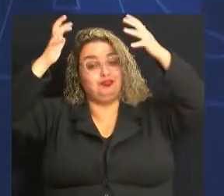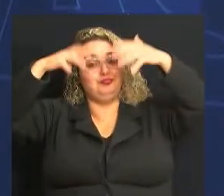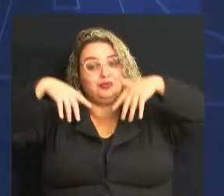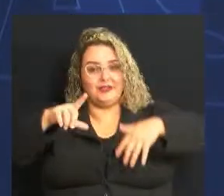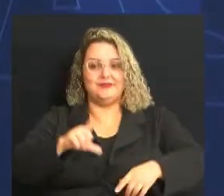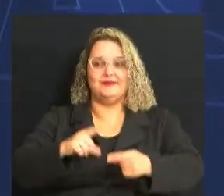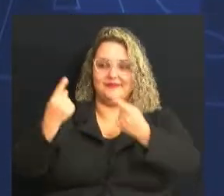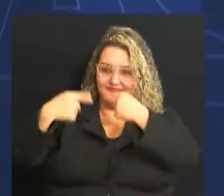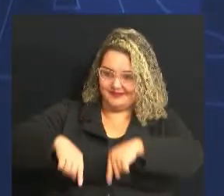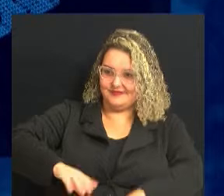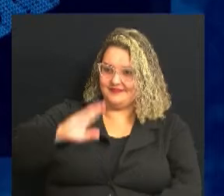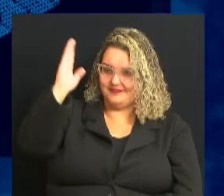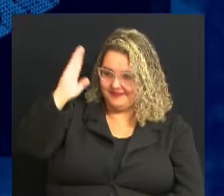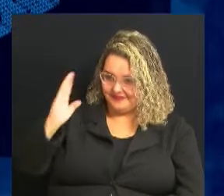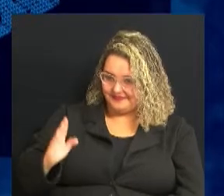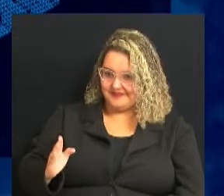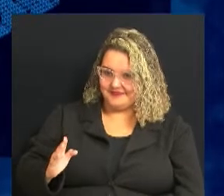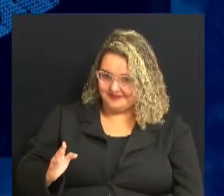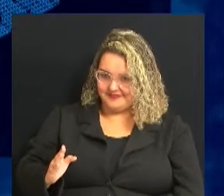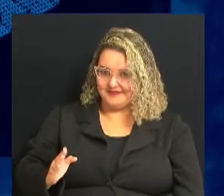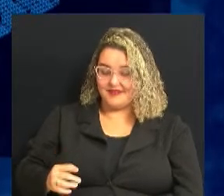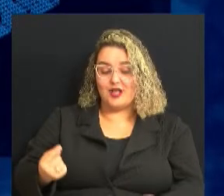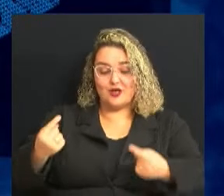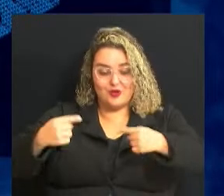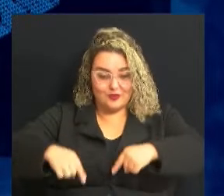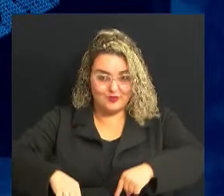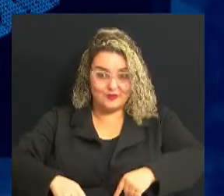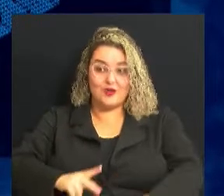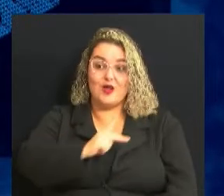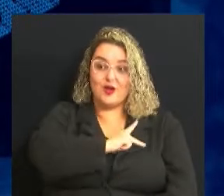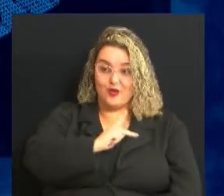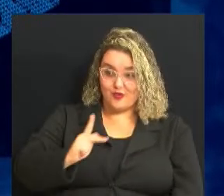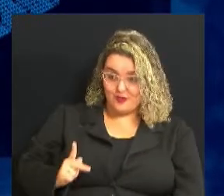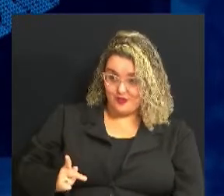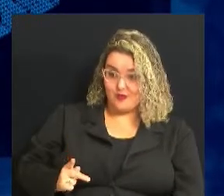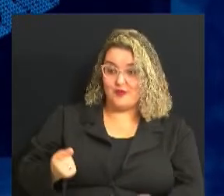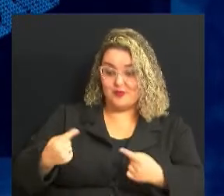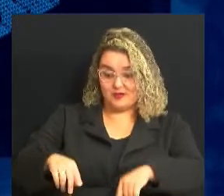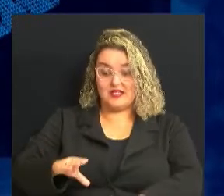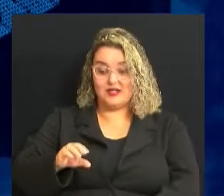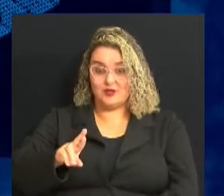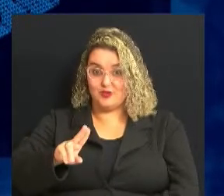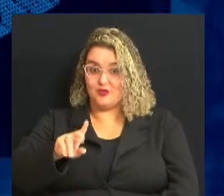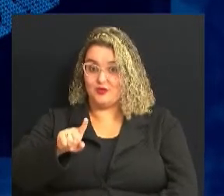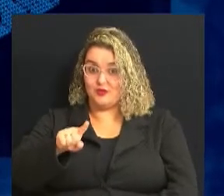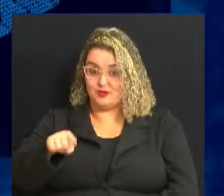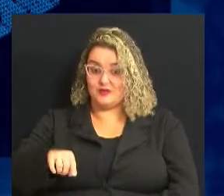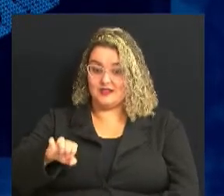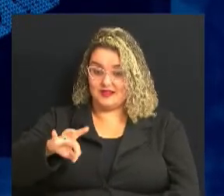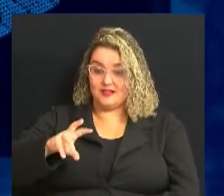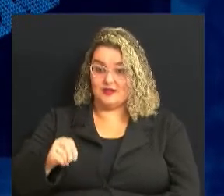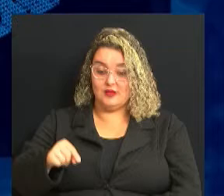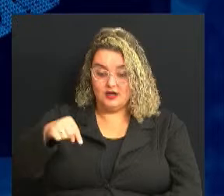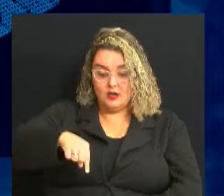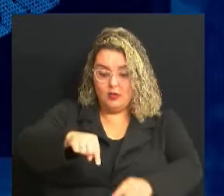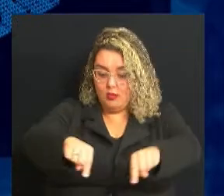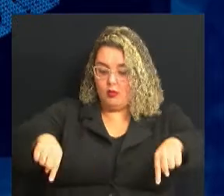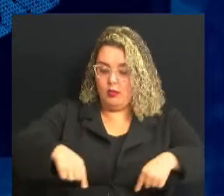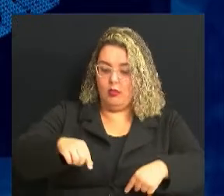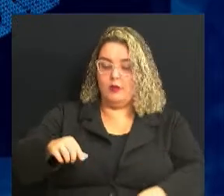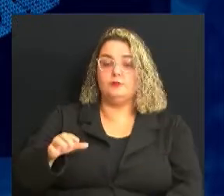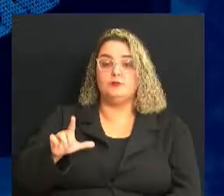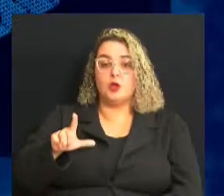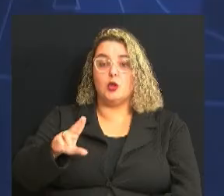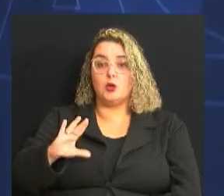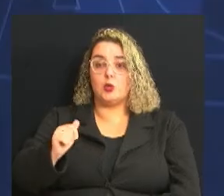Campeonato Brasileiro da Série B, viu? É o duelo entre a Ponte e o Cruzeiro, aqui em Campinas, no estádio Moisés Lucarelli, às 7